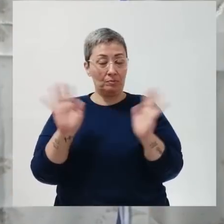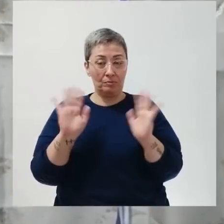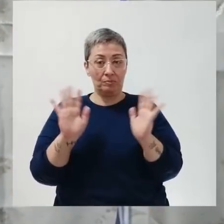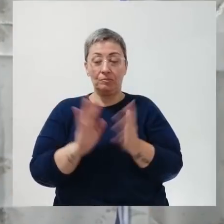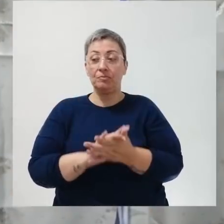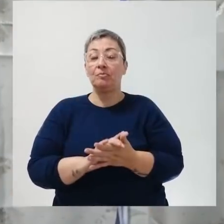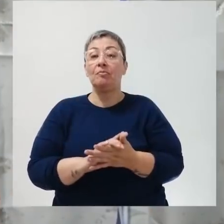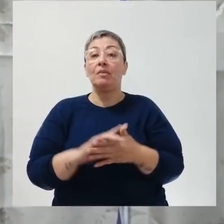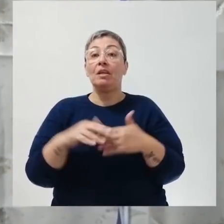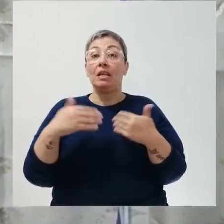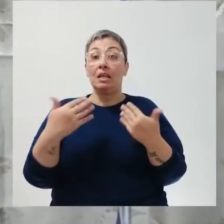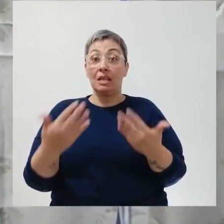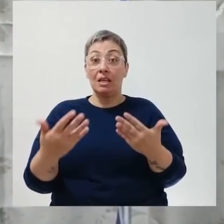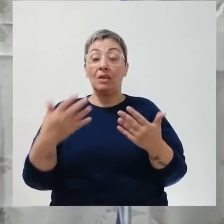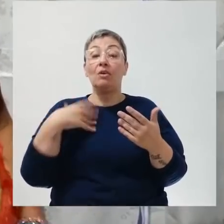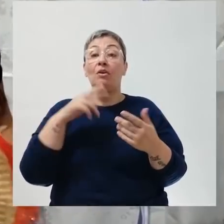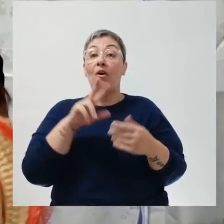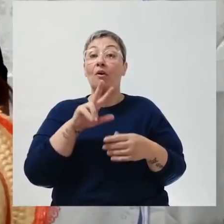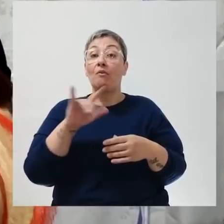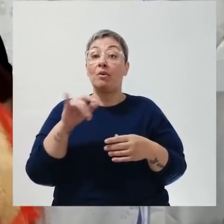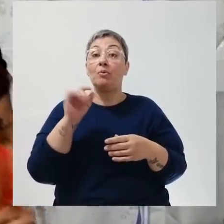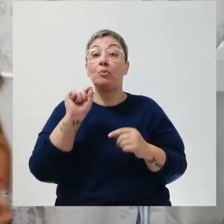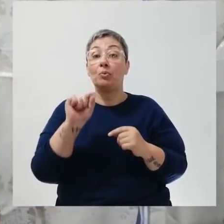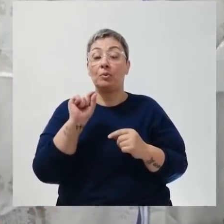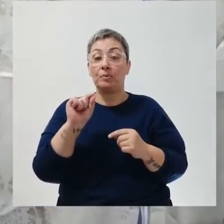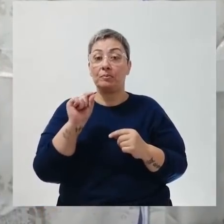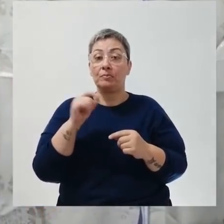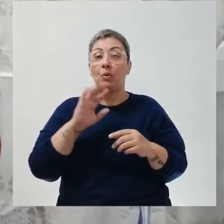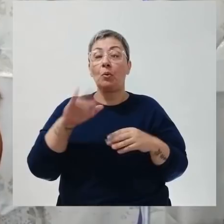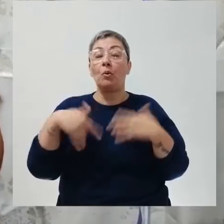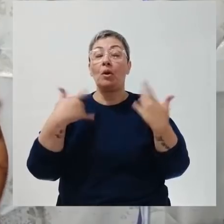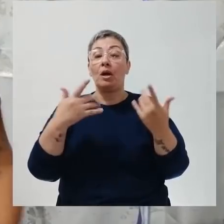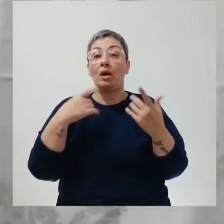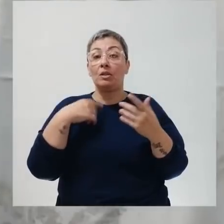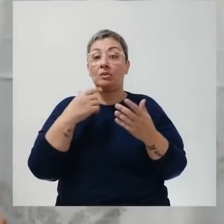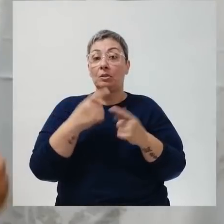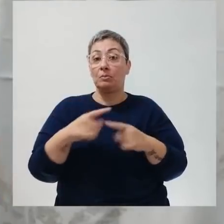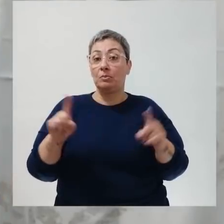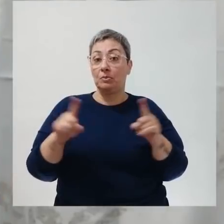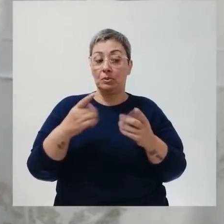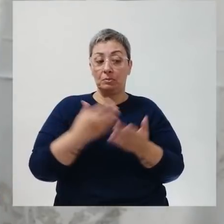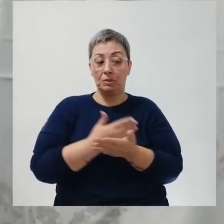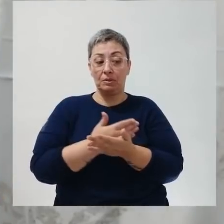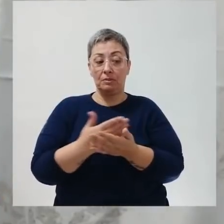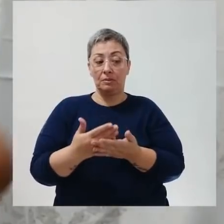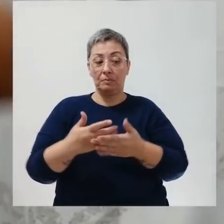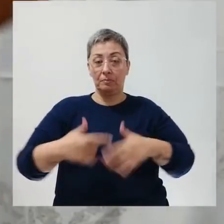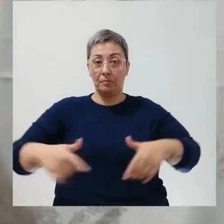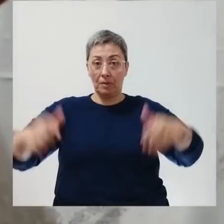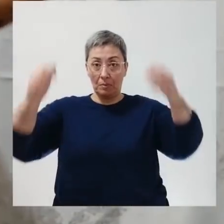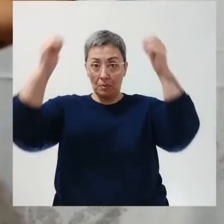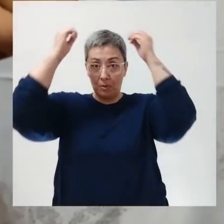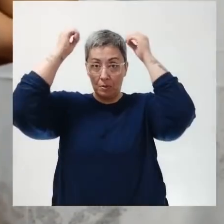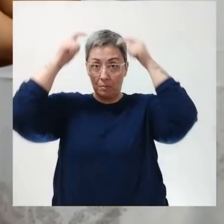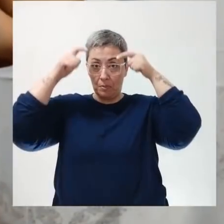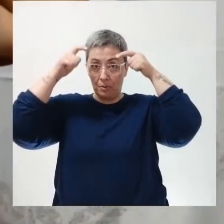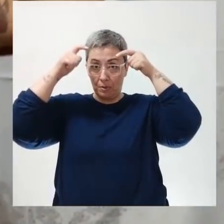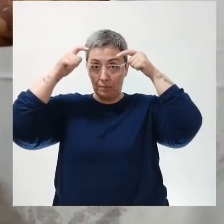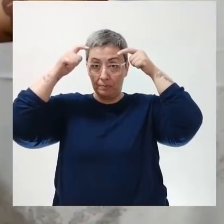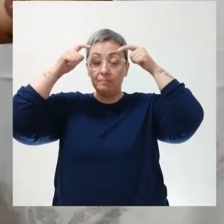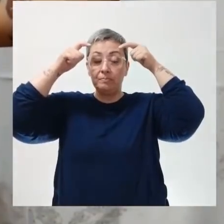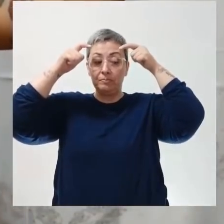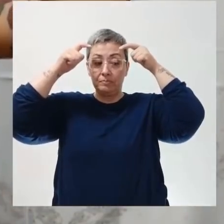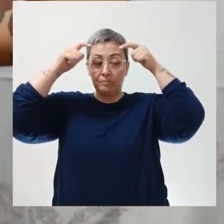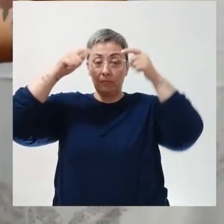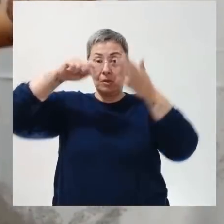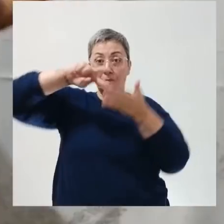no grupo. Então, o que você vai fazer? Quando a música começar, você vai pôr o chapéu na